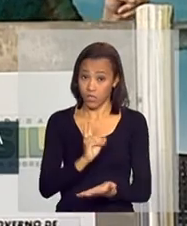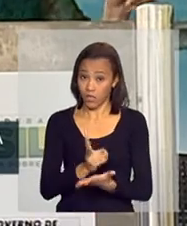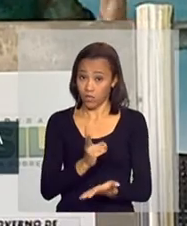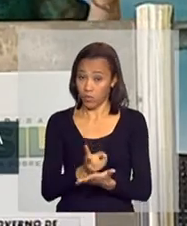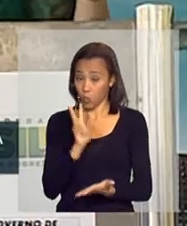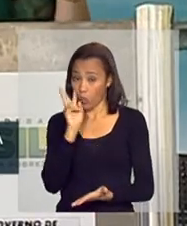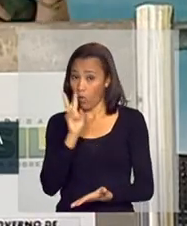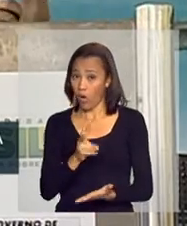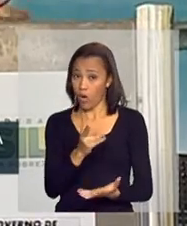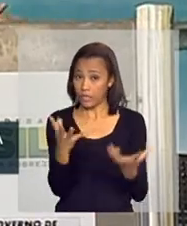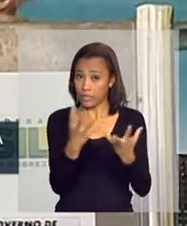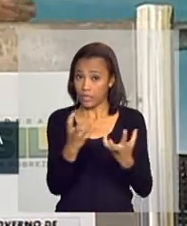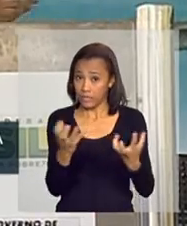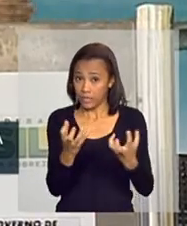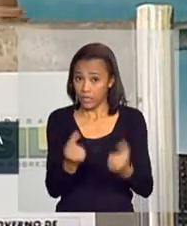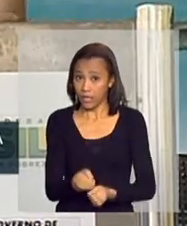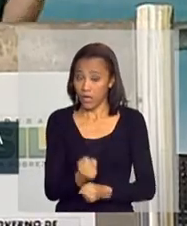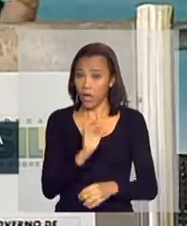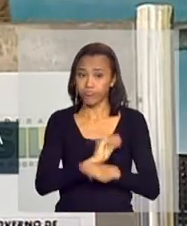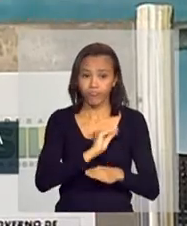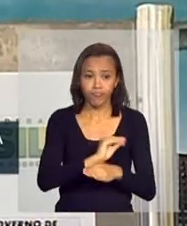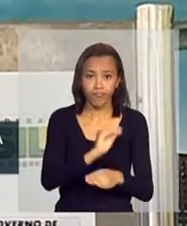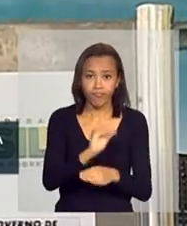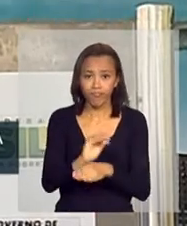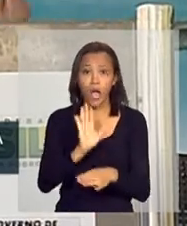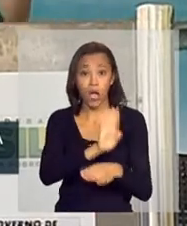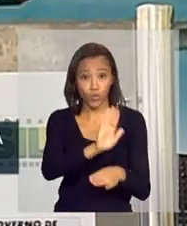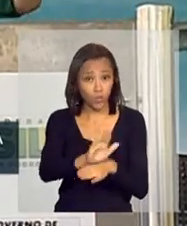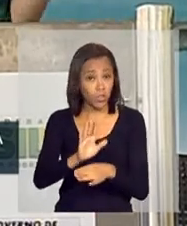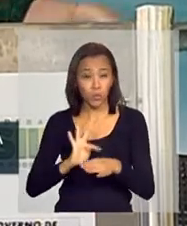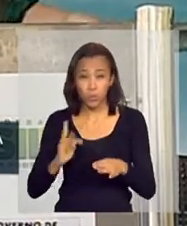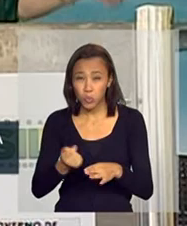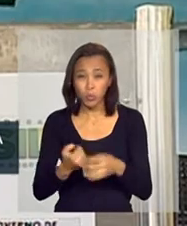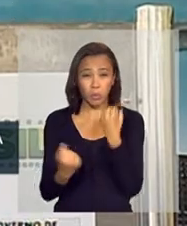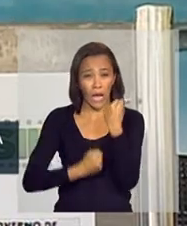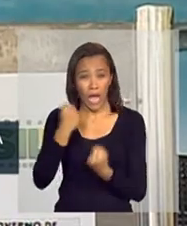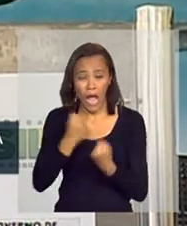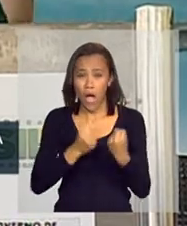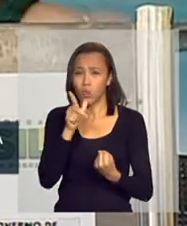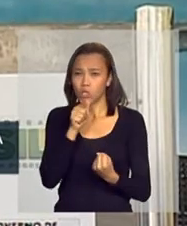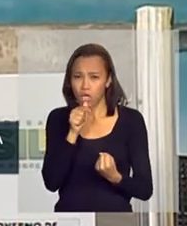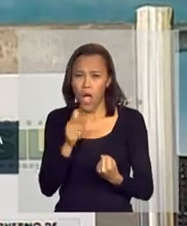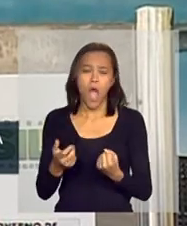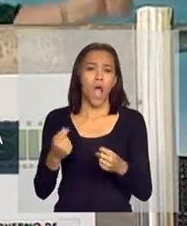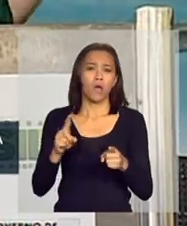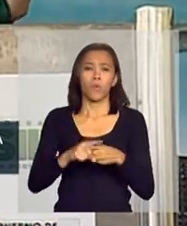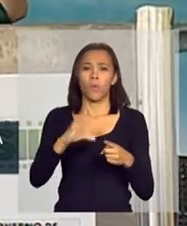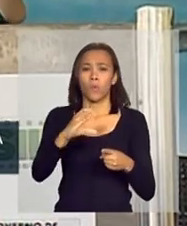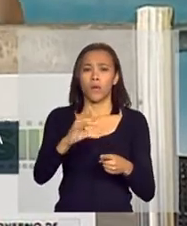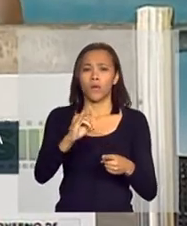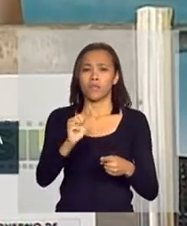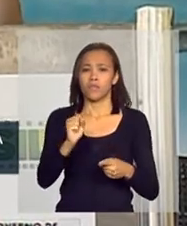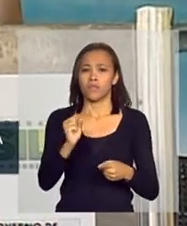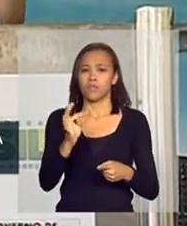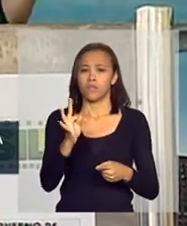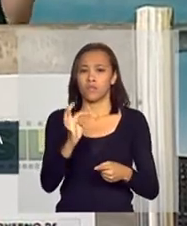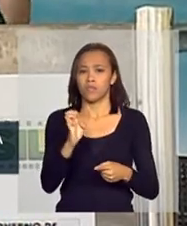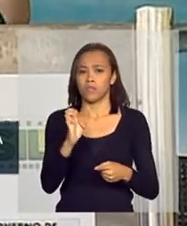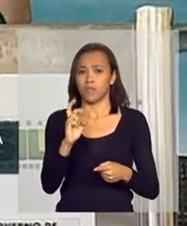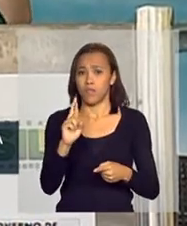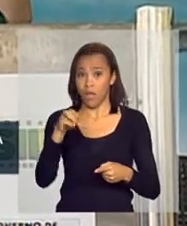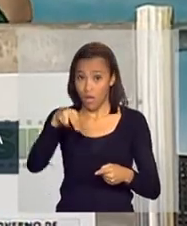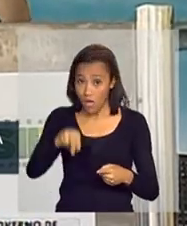seca, dando tudo que nós já demos, carro-pipa, cisterna,